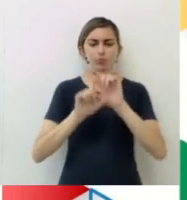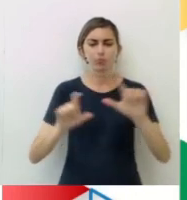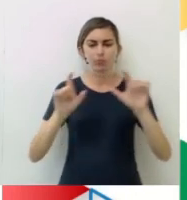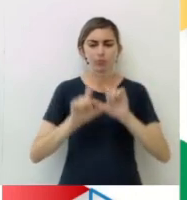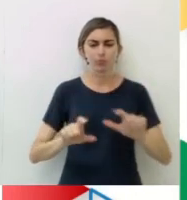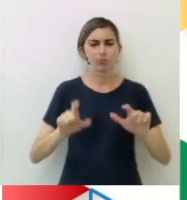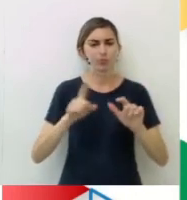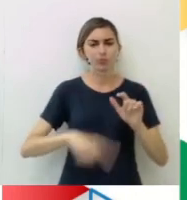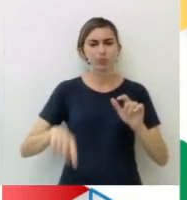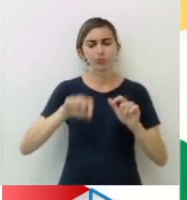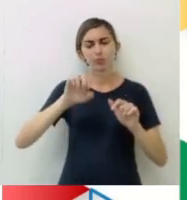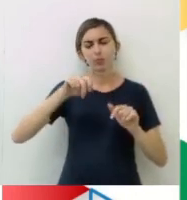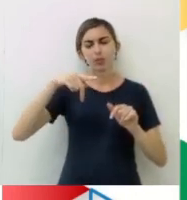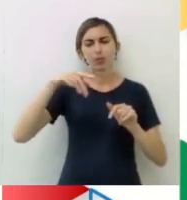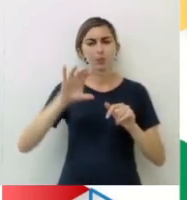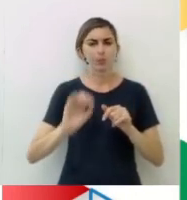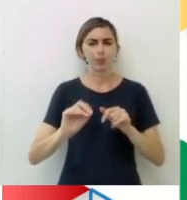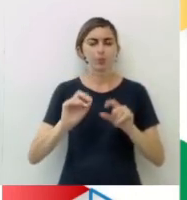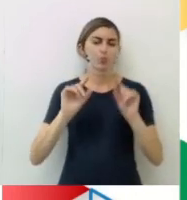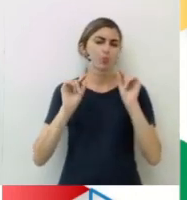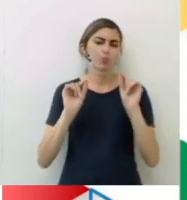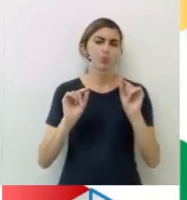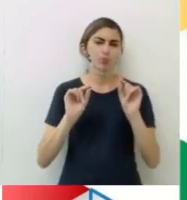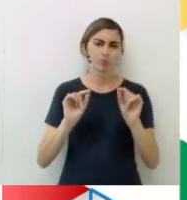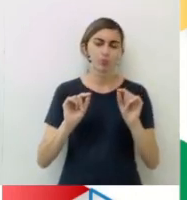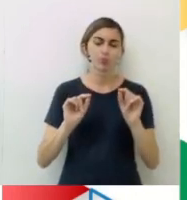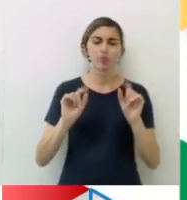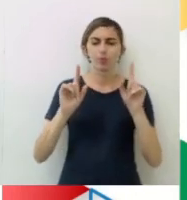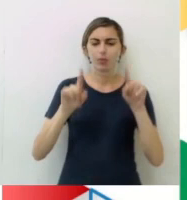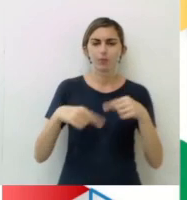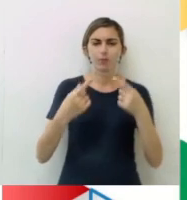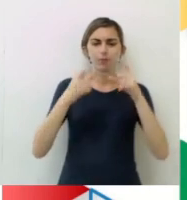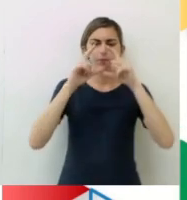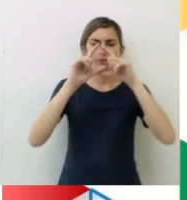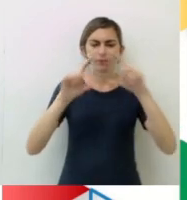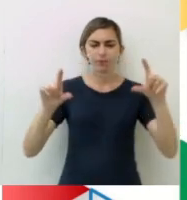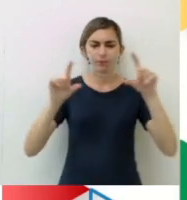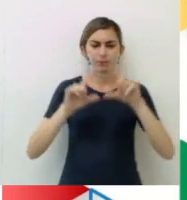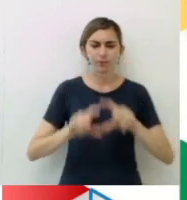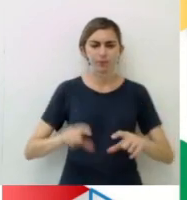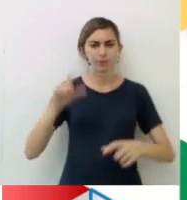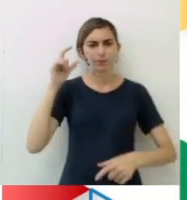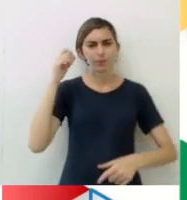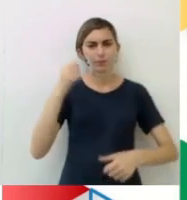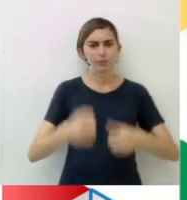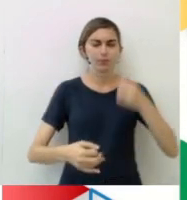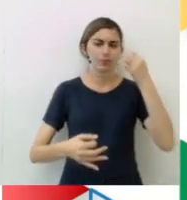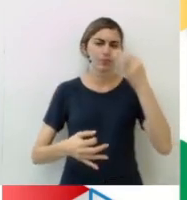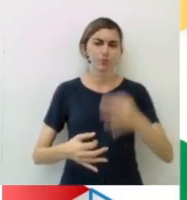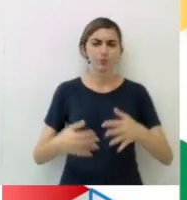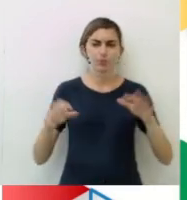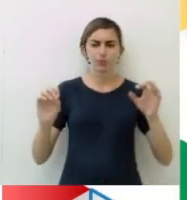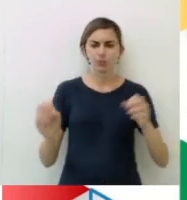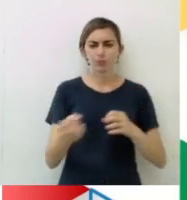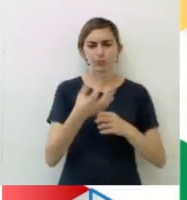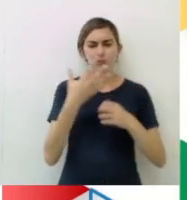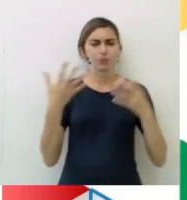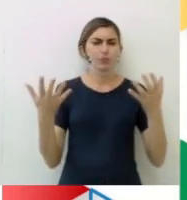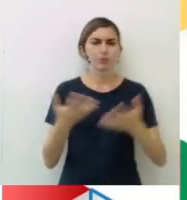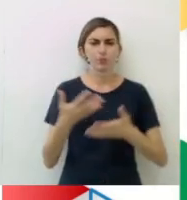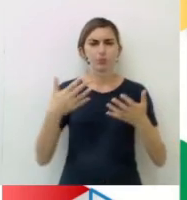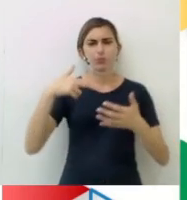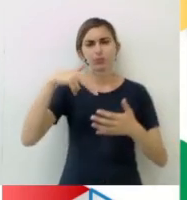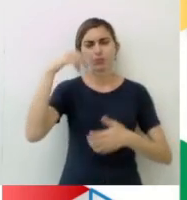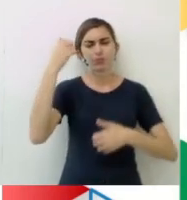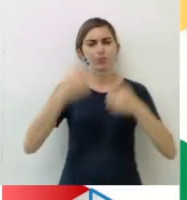E nós temos o épico. O que é o épico? O épico são versos narrativos. E atualmente nós temos o